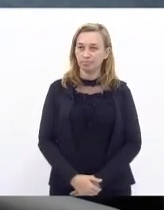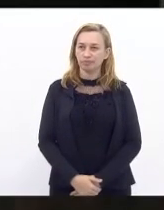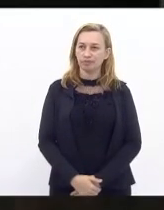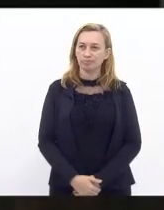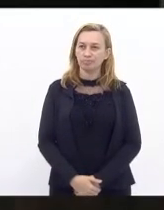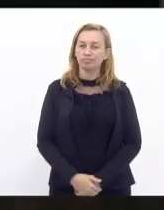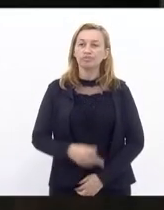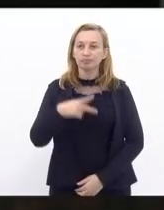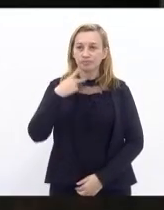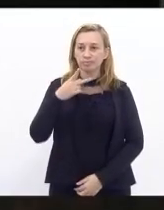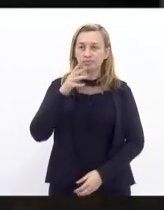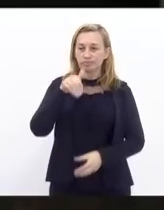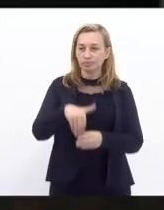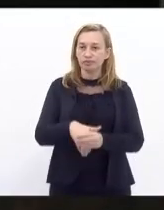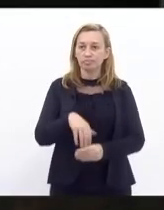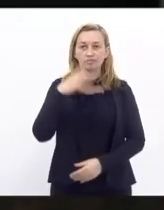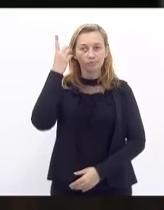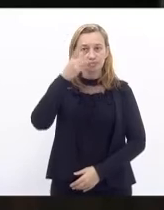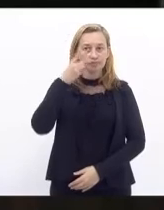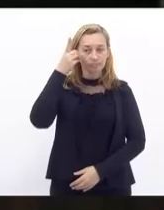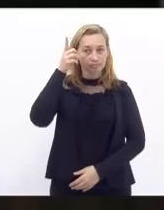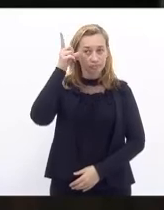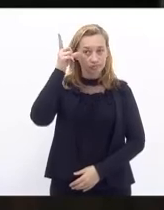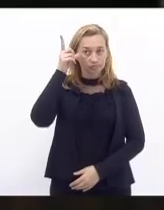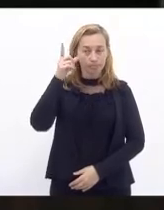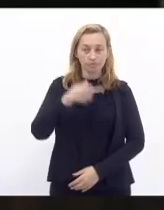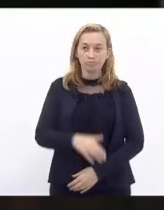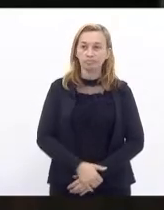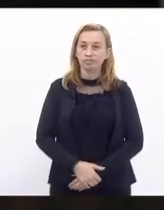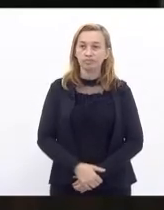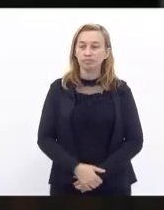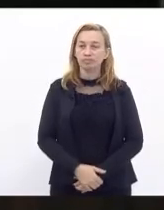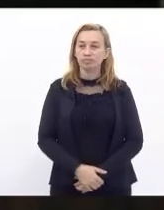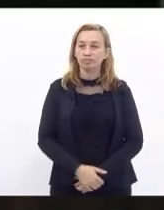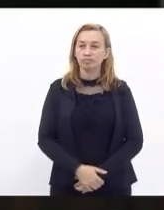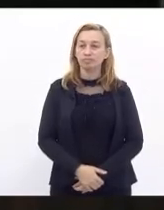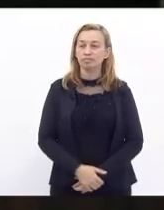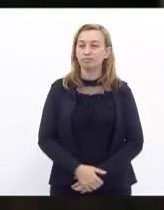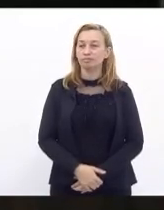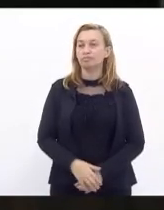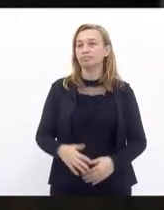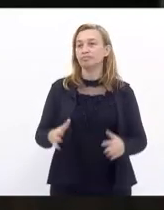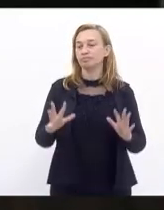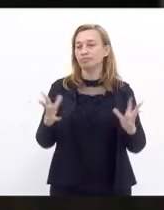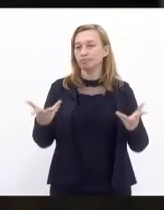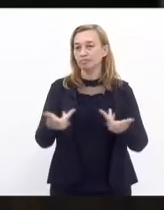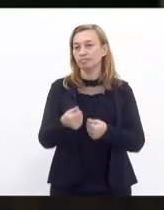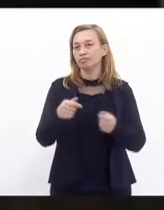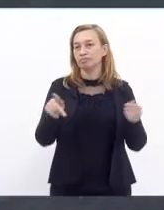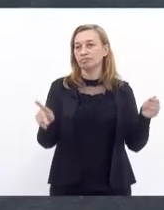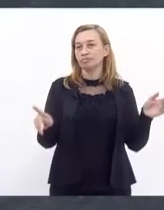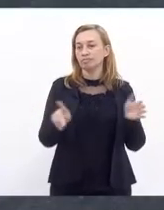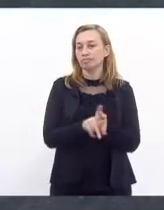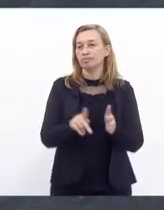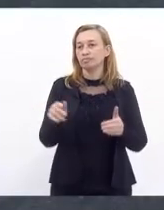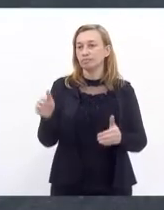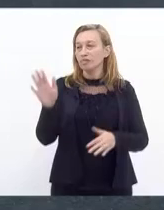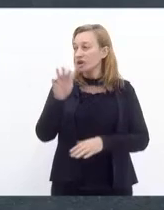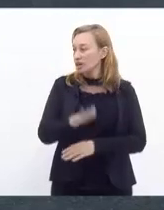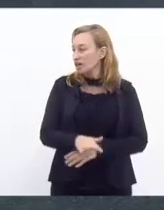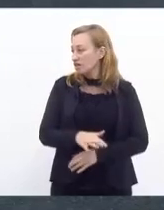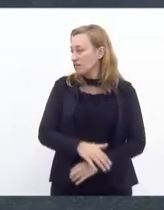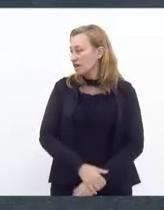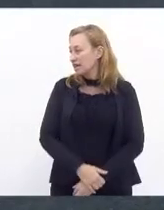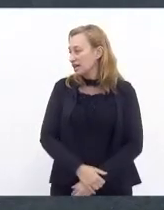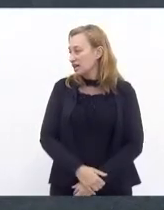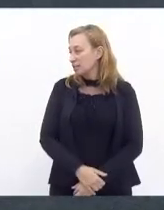Para a sua declaração de voto, o deputado da Lucinha, que nos abrilhantou com um belíssimo projeto nessa tarde. Eu queria, primeiro,